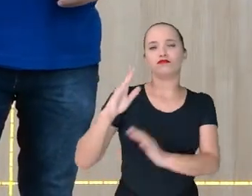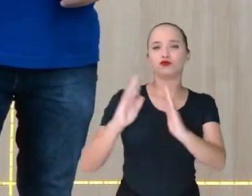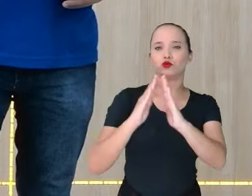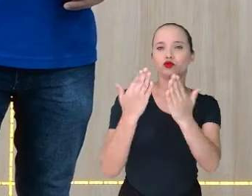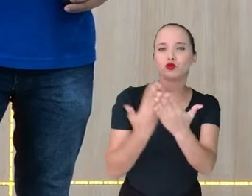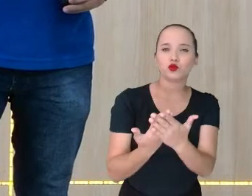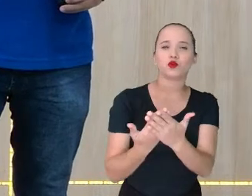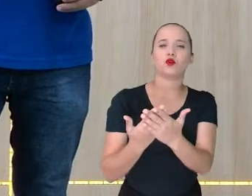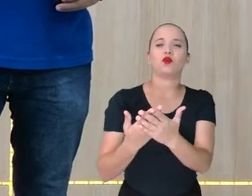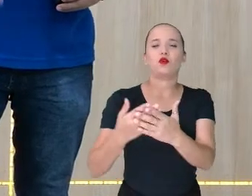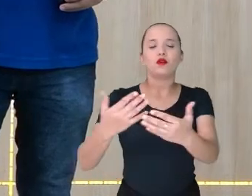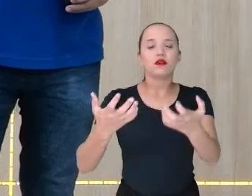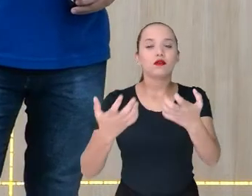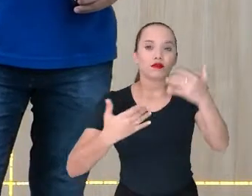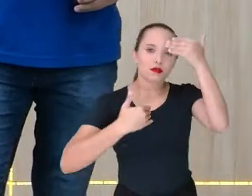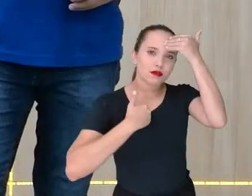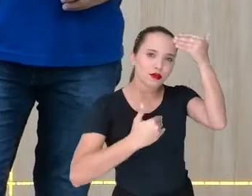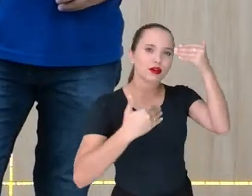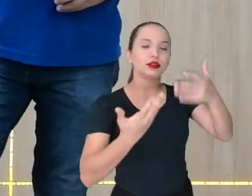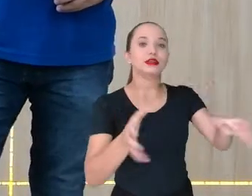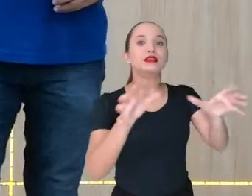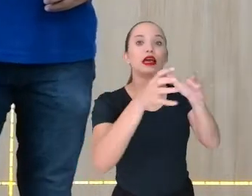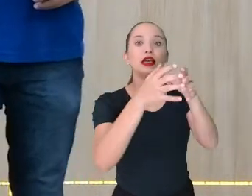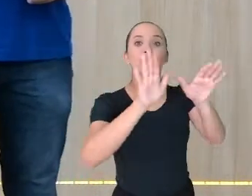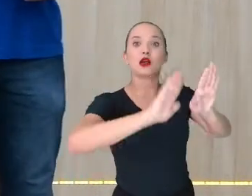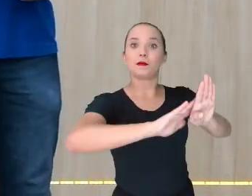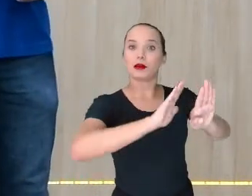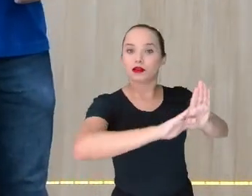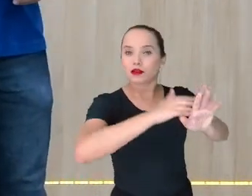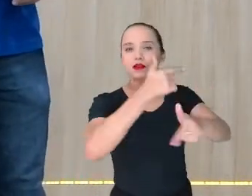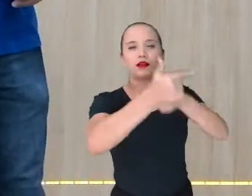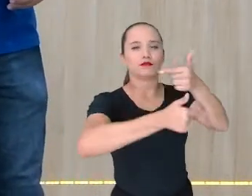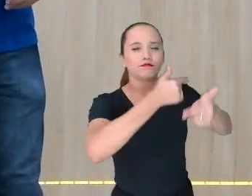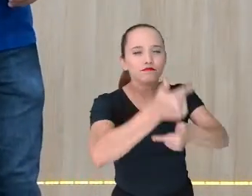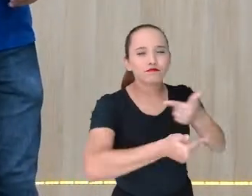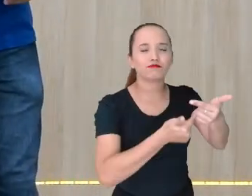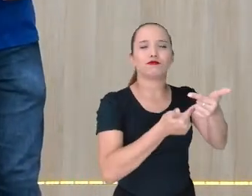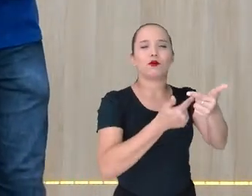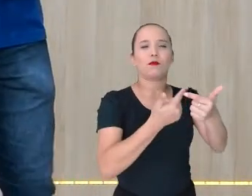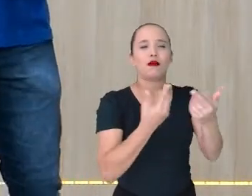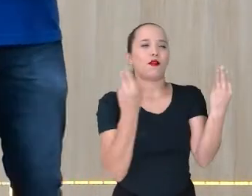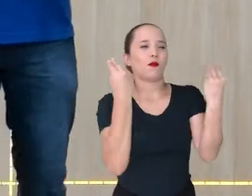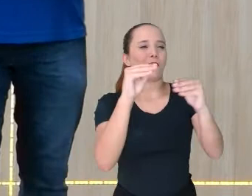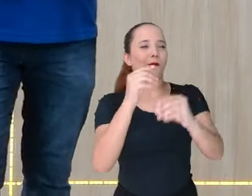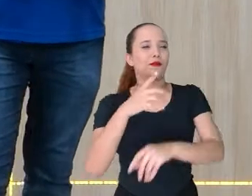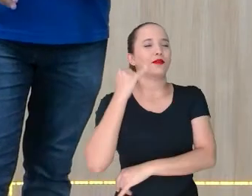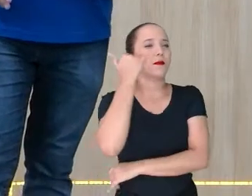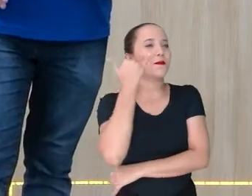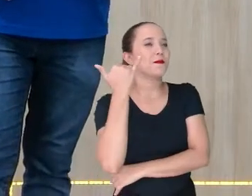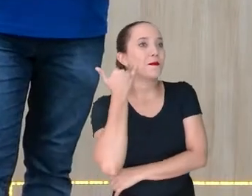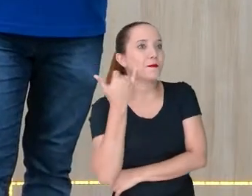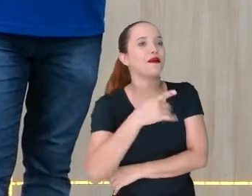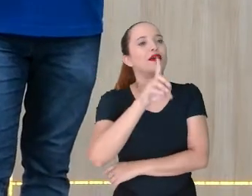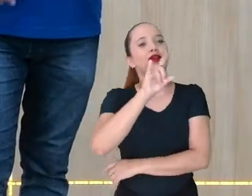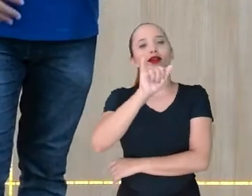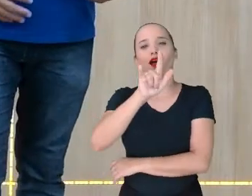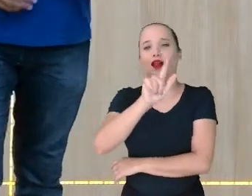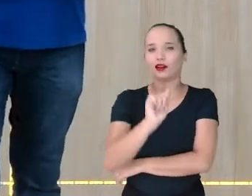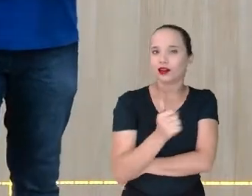assistindo. Agradecer a Billy Poia da Lê no estúdio, trazendo a gente mais bonito, né? Bota aí um filtro, viu, Billy Poia, pra gente